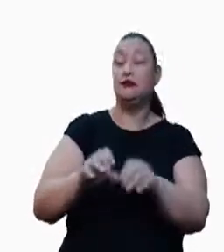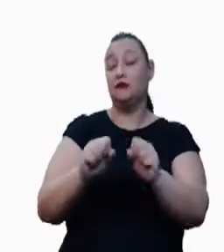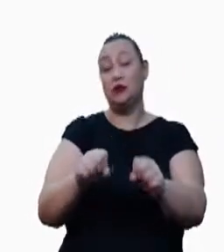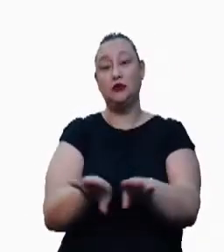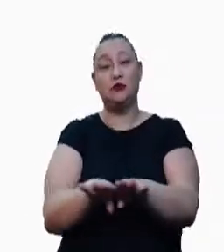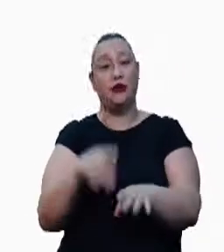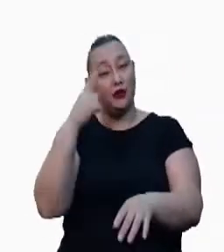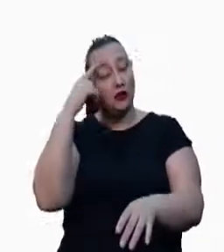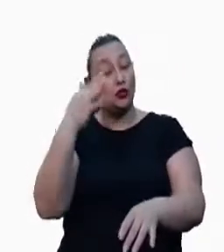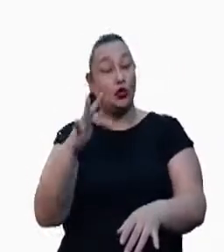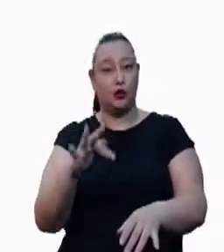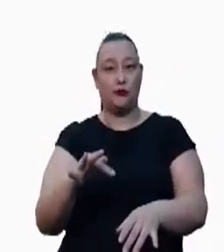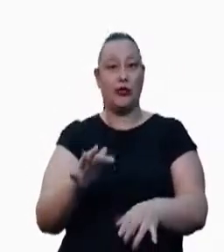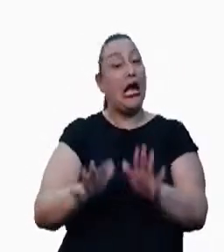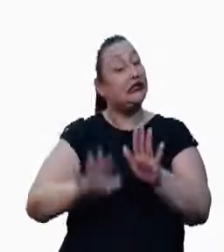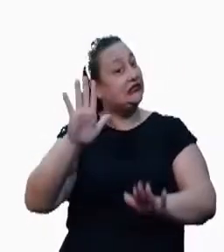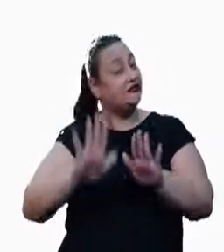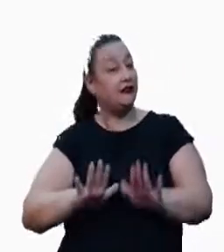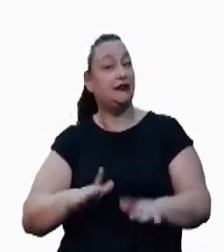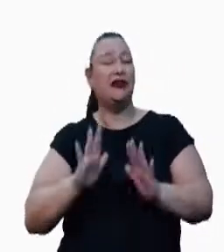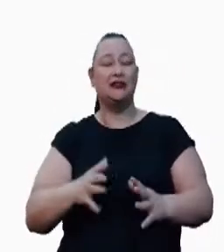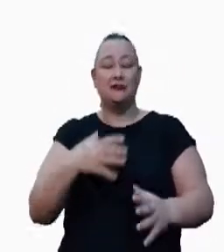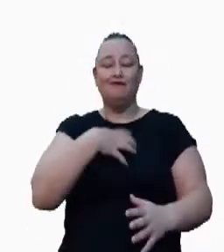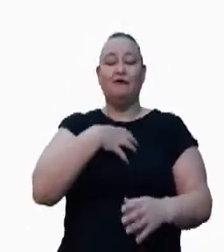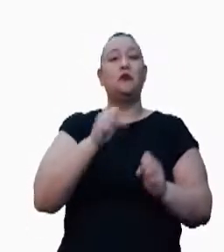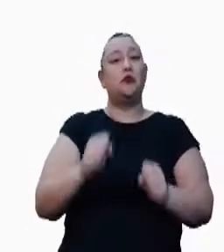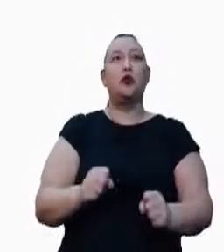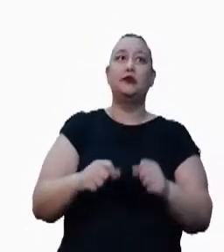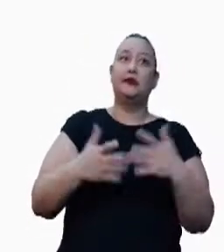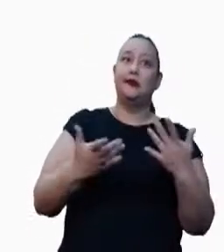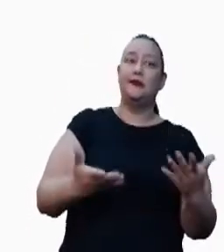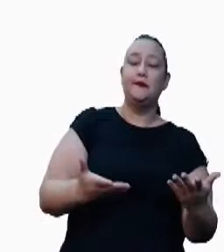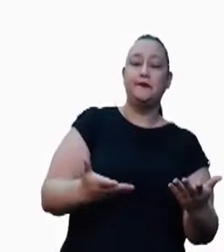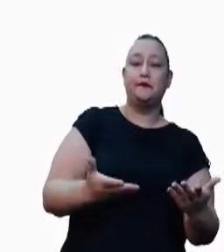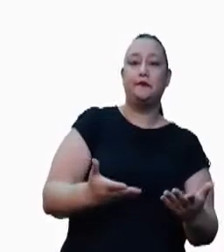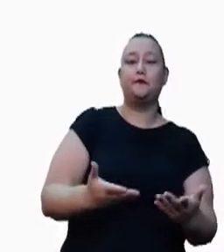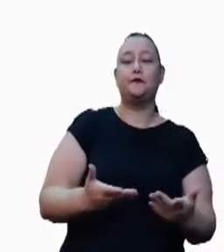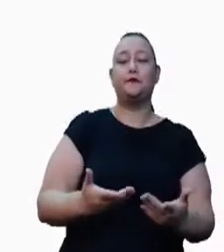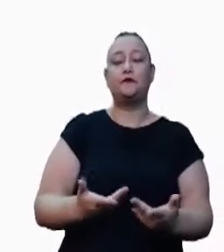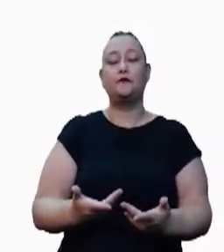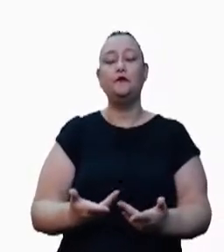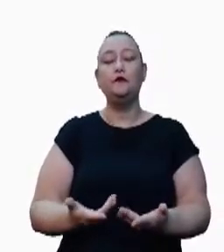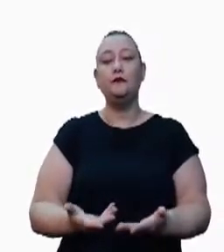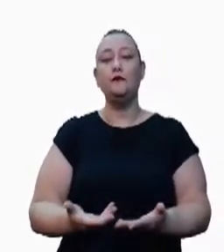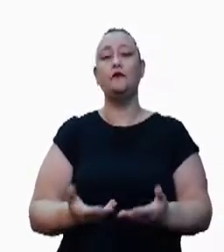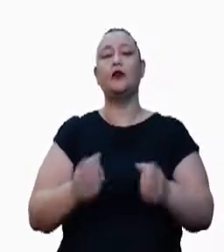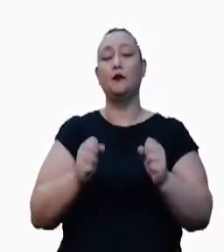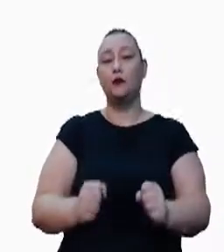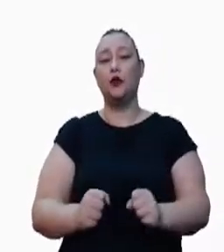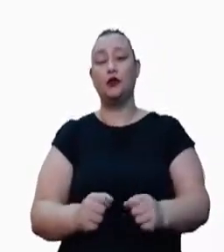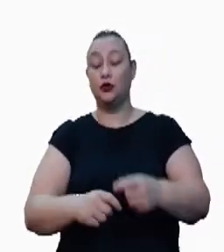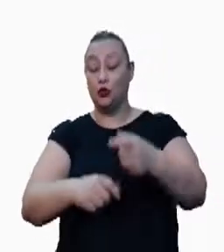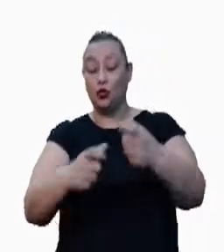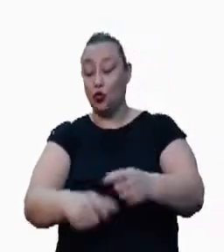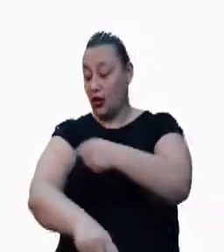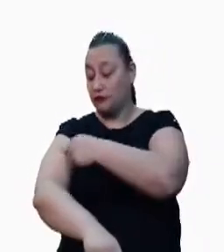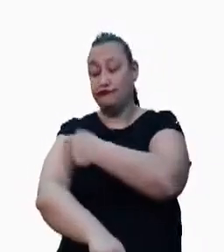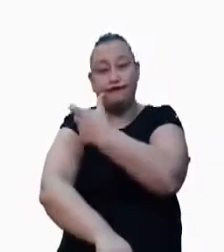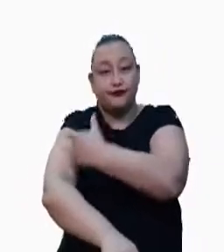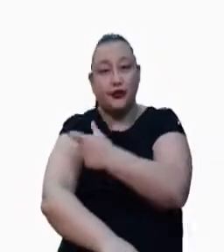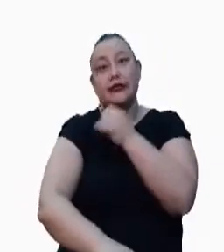dor de cabeça. E essa reação pode ser essas reações, aliás, tanto no local da injeção,